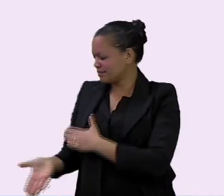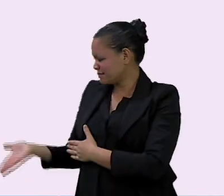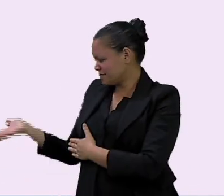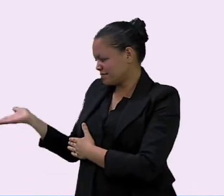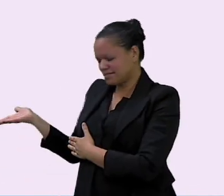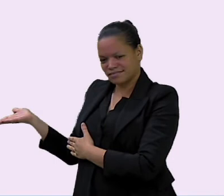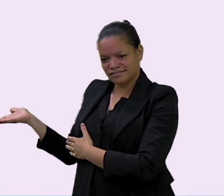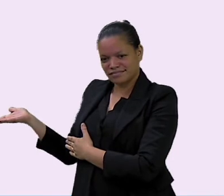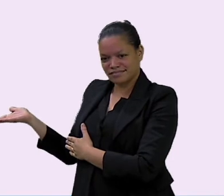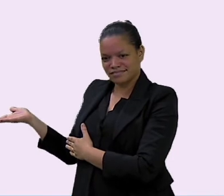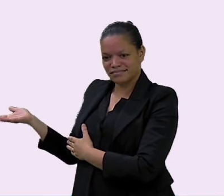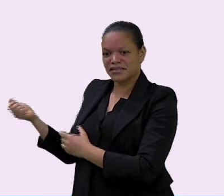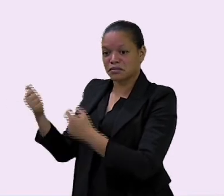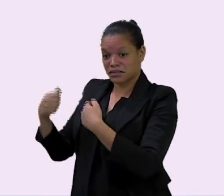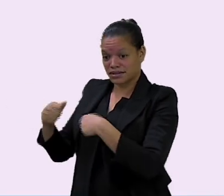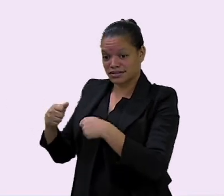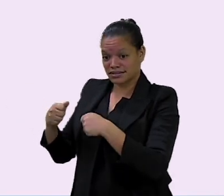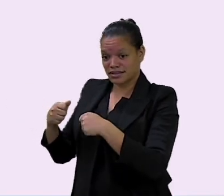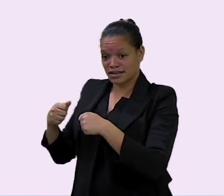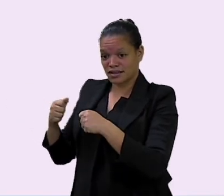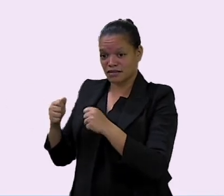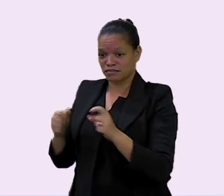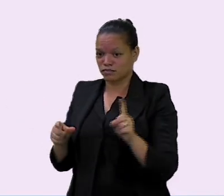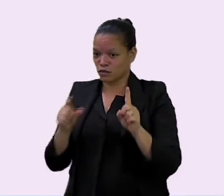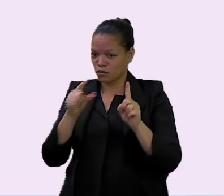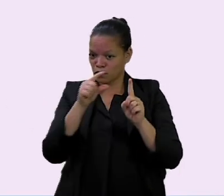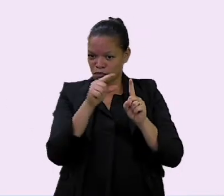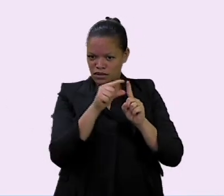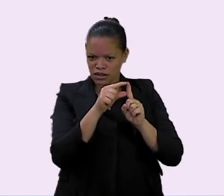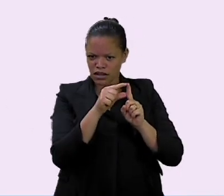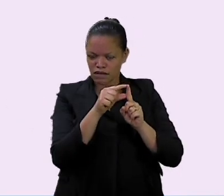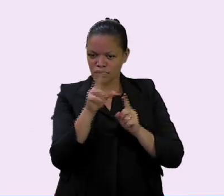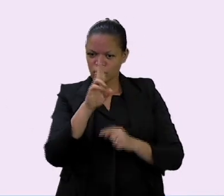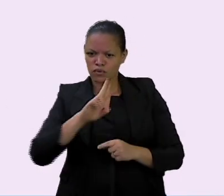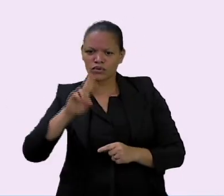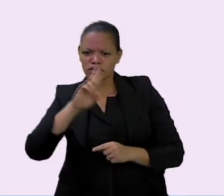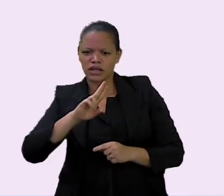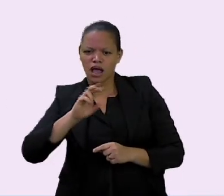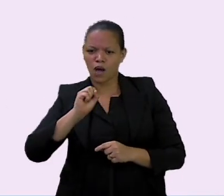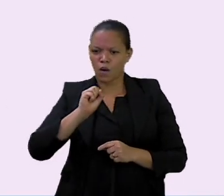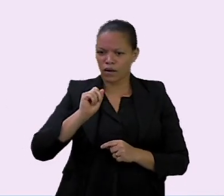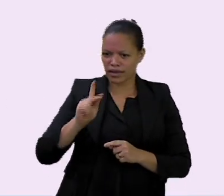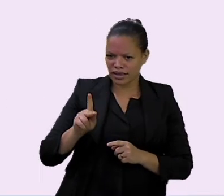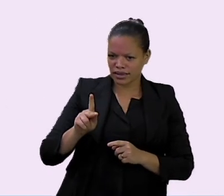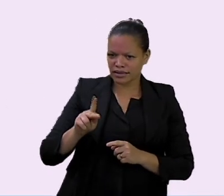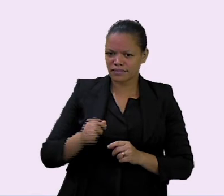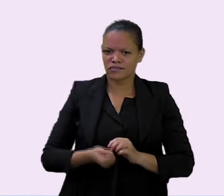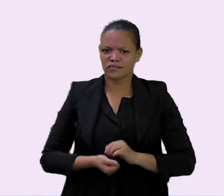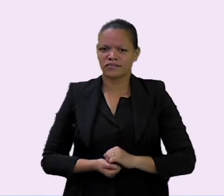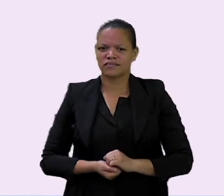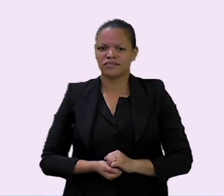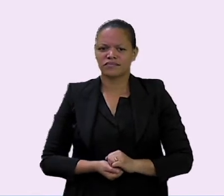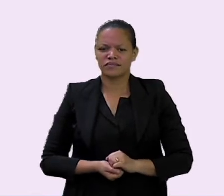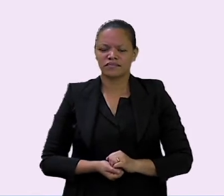nós precisamos acrescentar essa palavra, exceto no décimo, centésimo e milésimo.